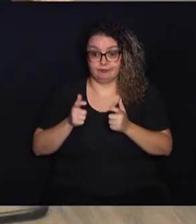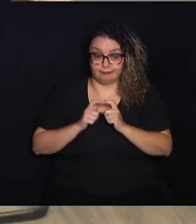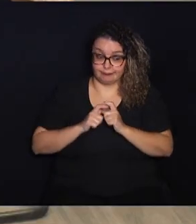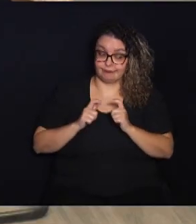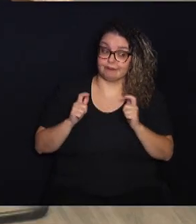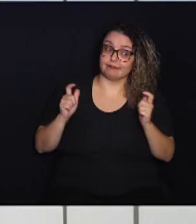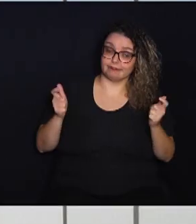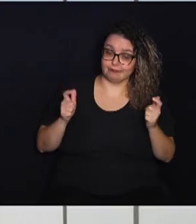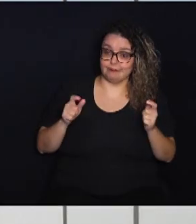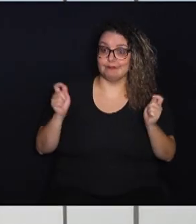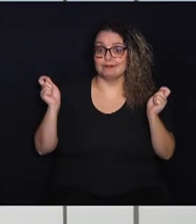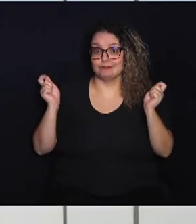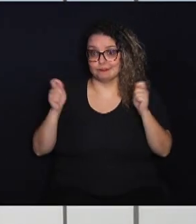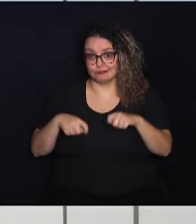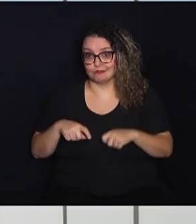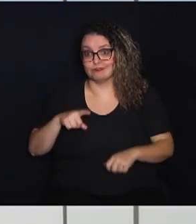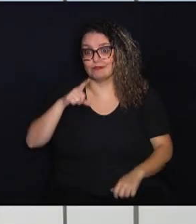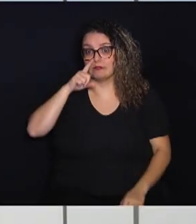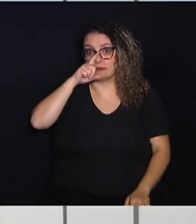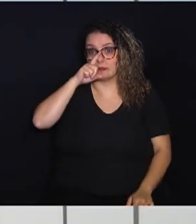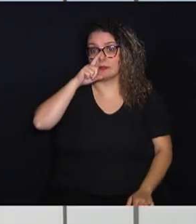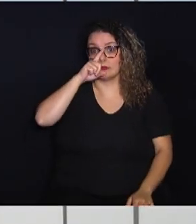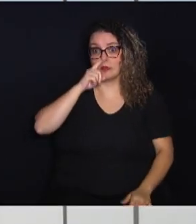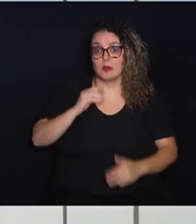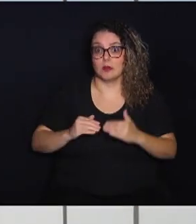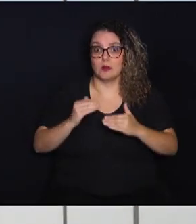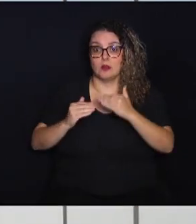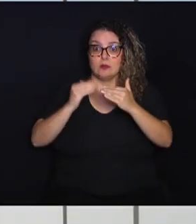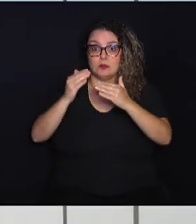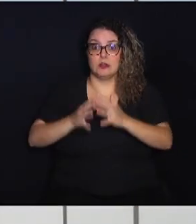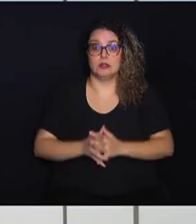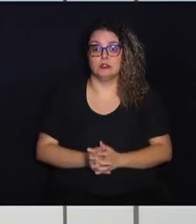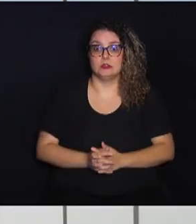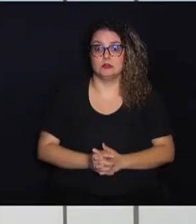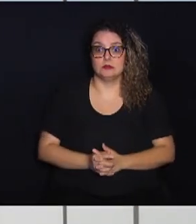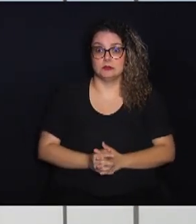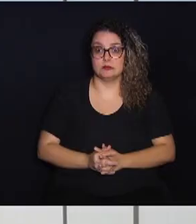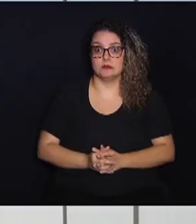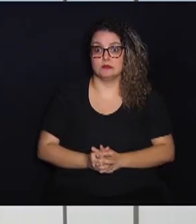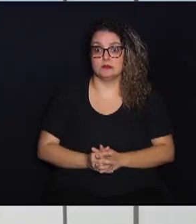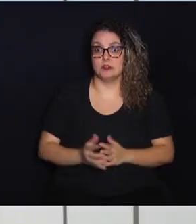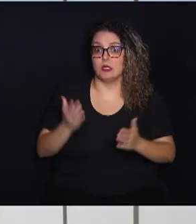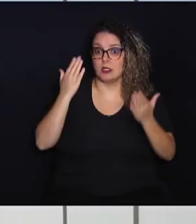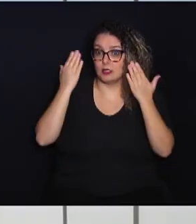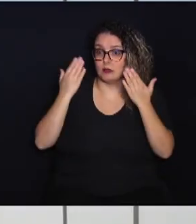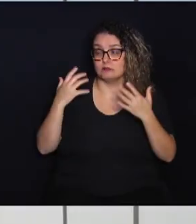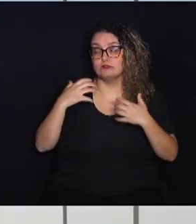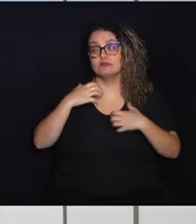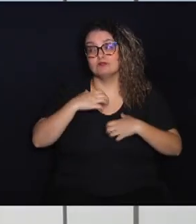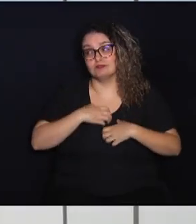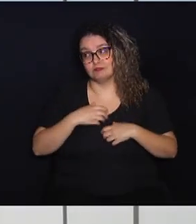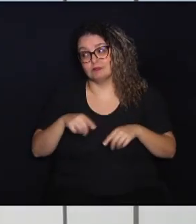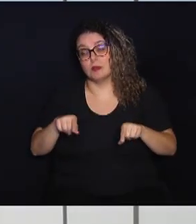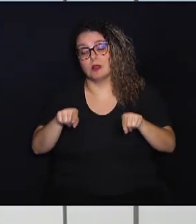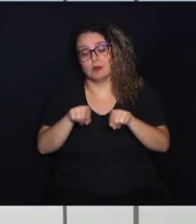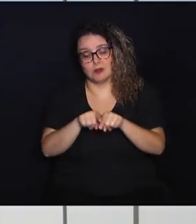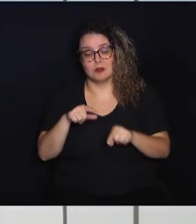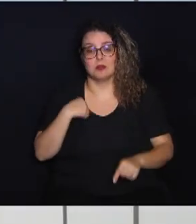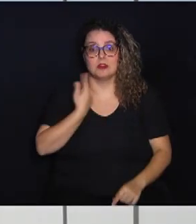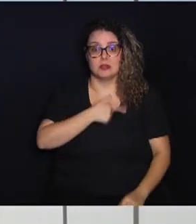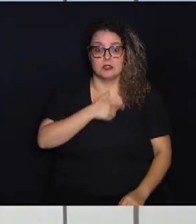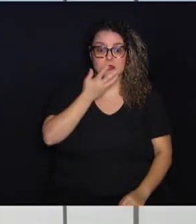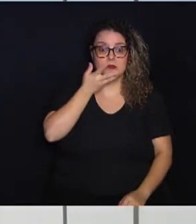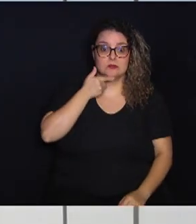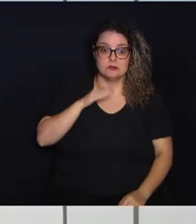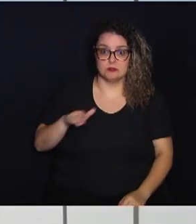é potencialmente perigoso para o desenvolvimento tanto psíquico como emocional das nossas crianças.